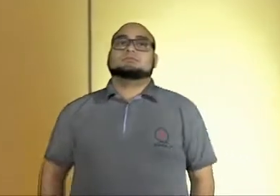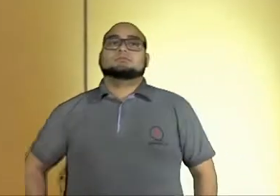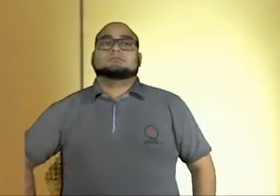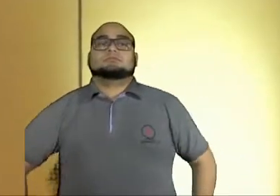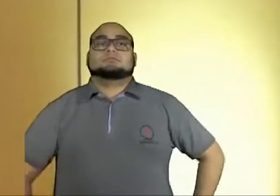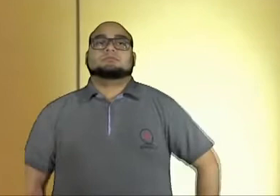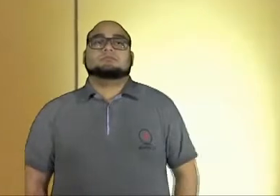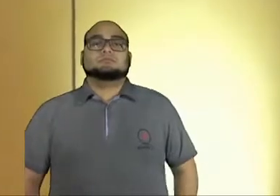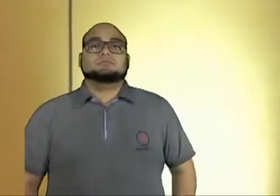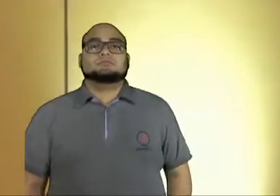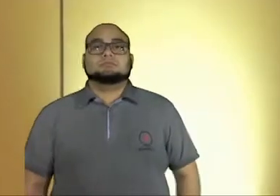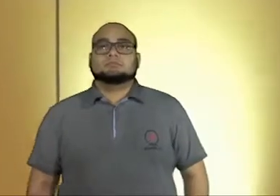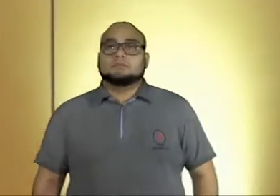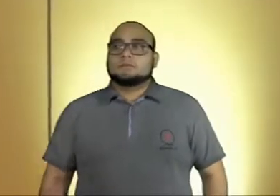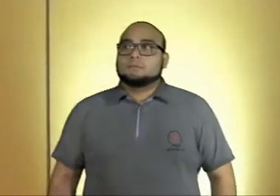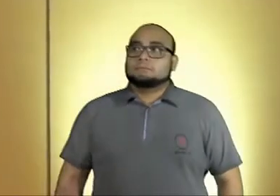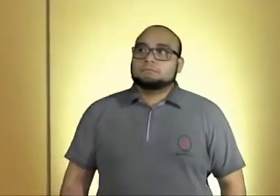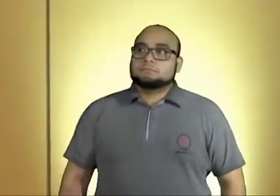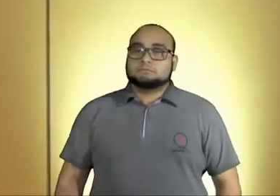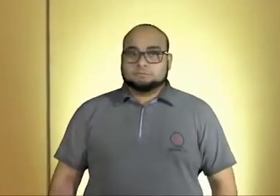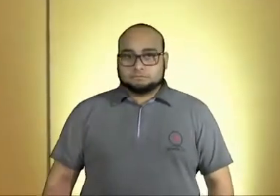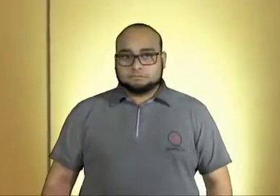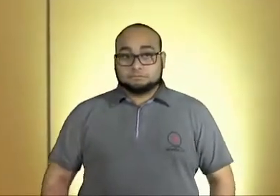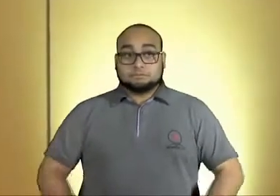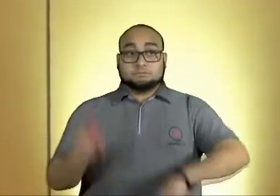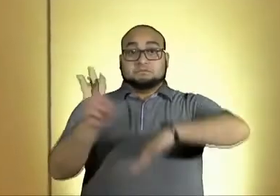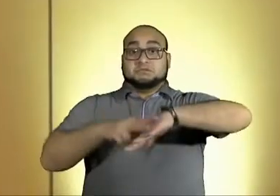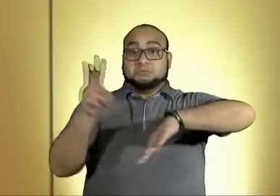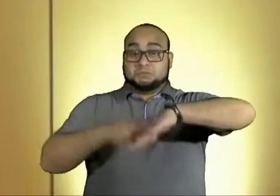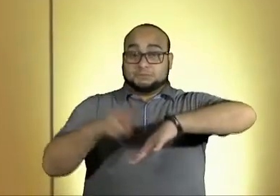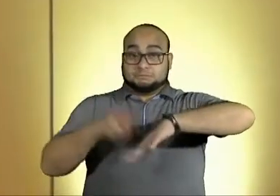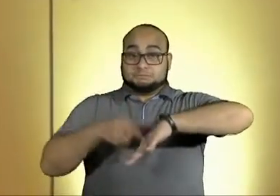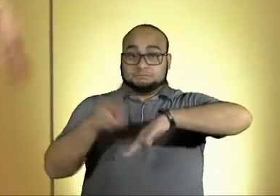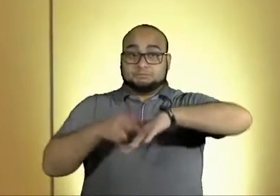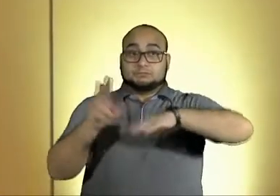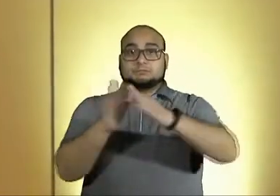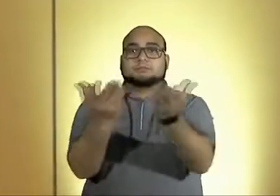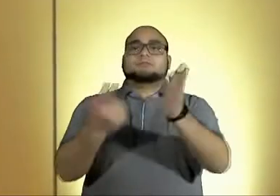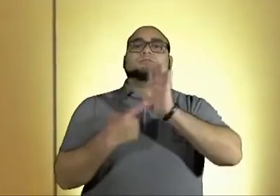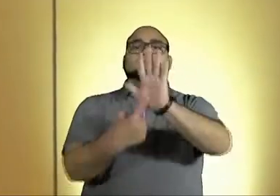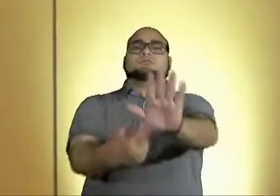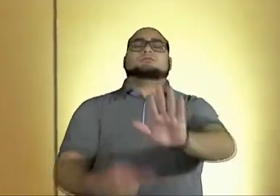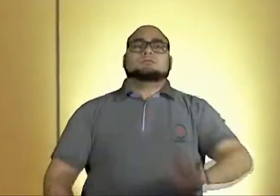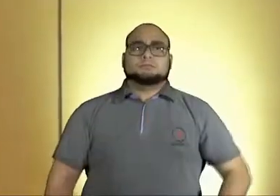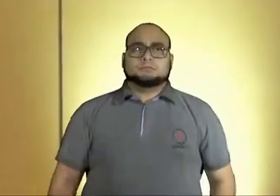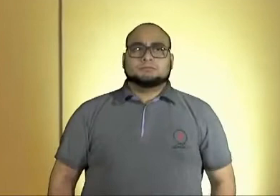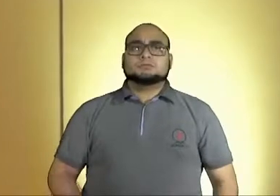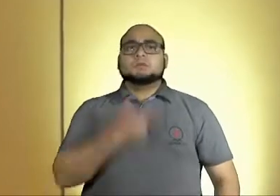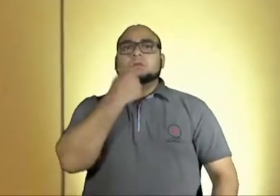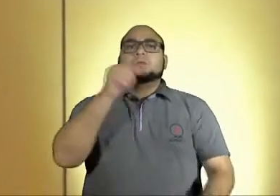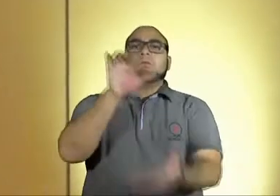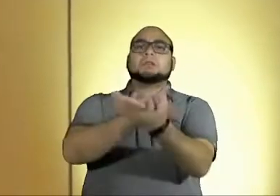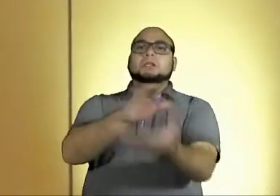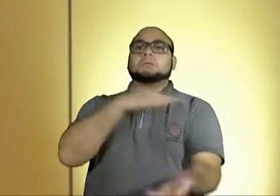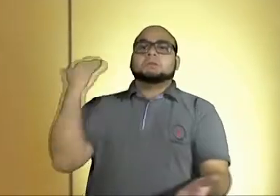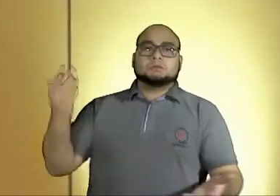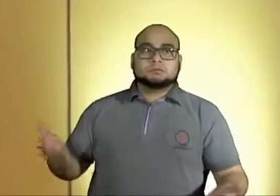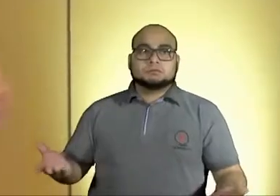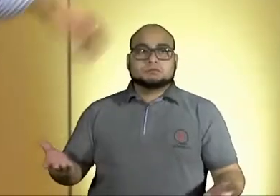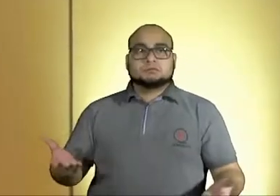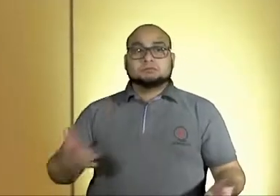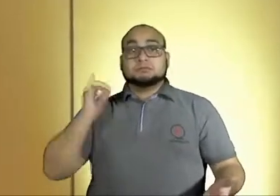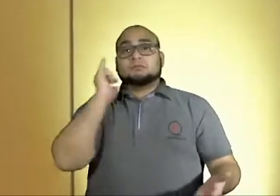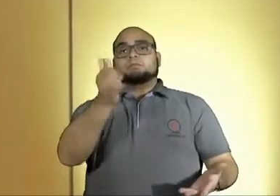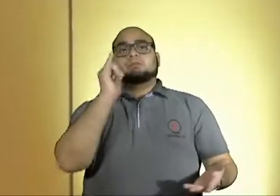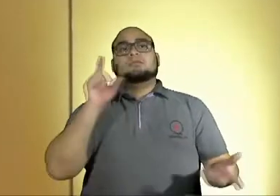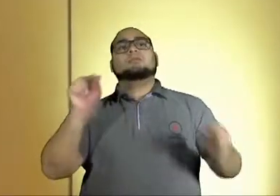Segunda Reis 4, a viúva. Meu marido morreu, credor está na porta. Declara-me o que tens, disse Eliseu. Só tenho uma botija de